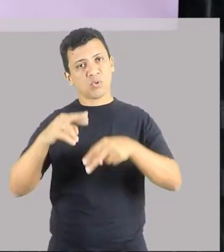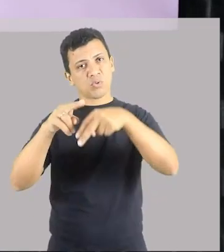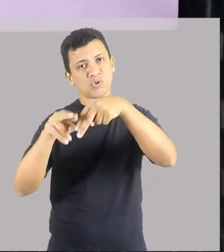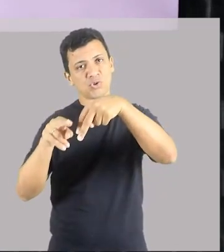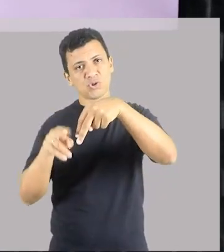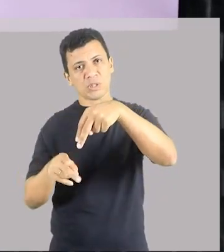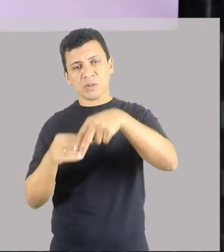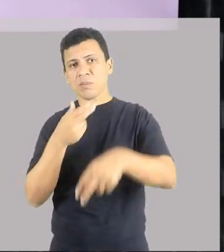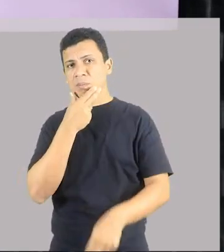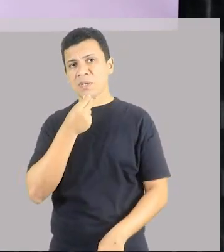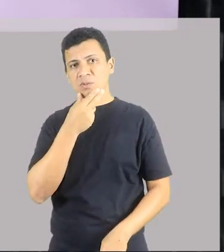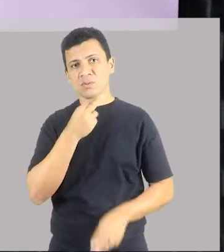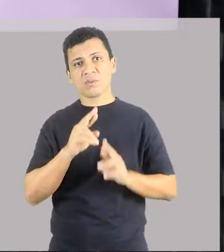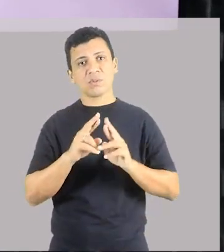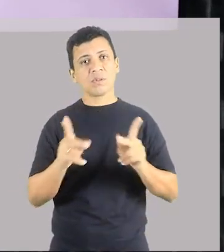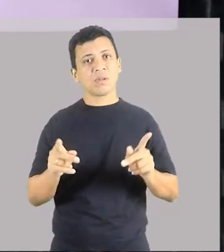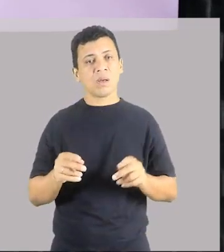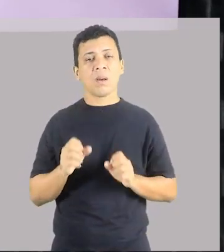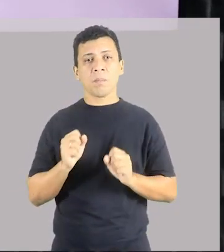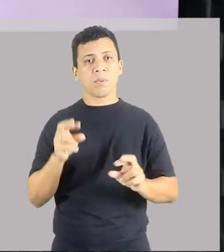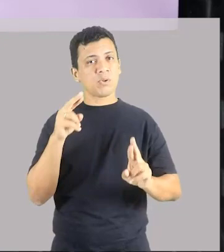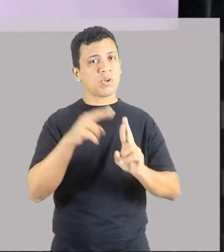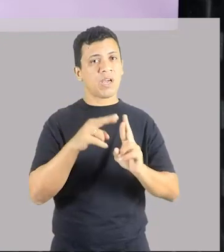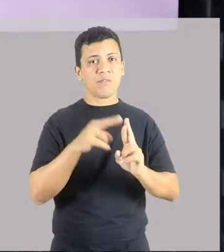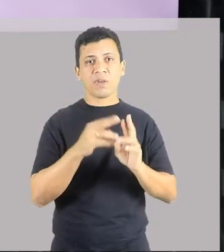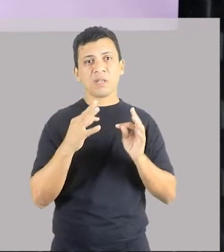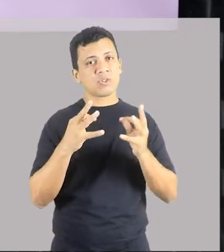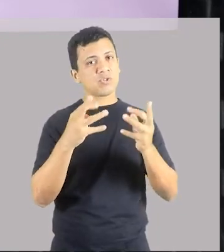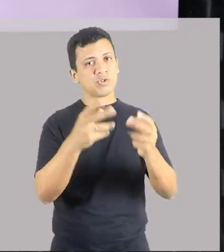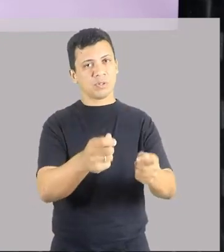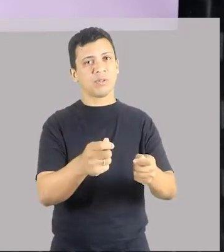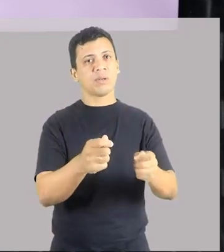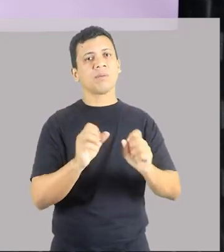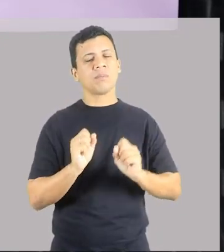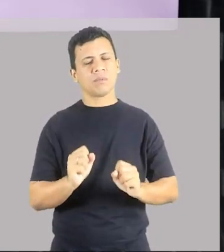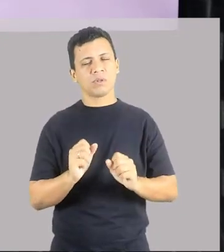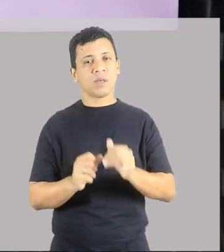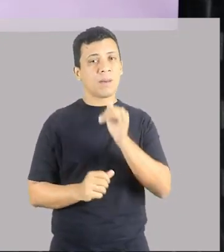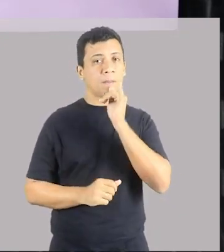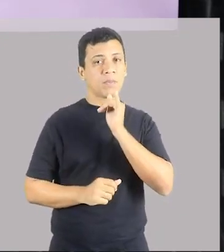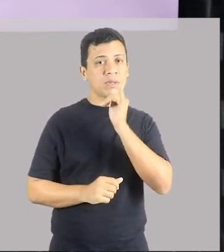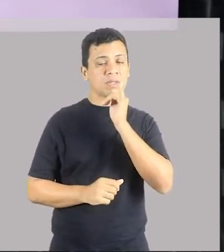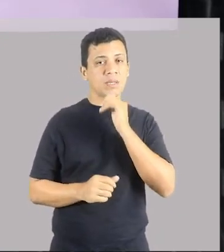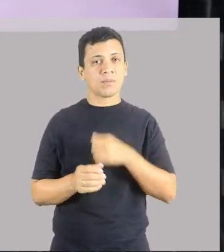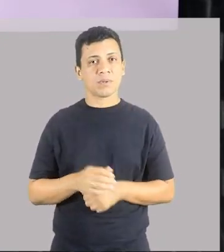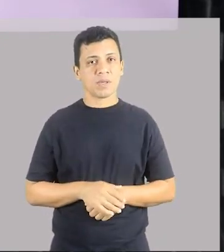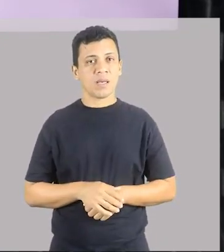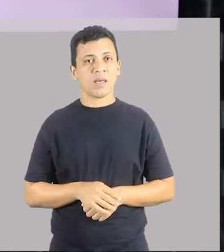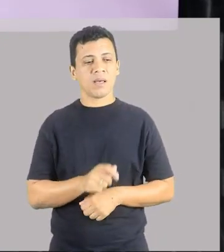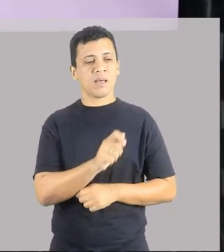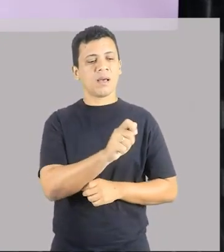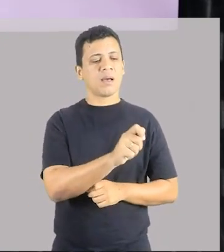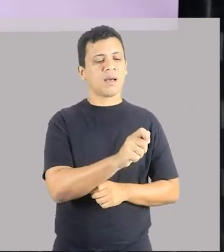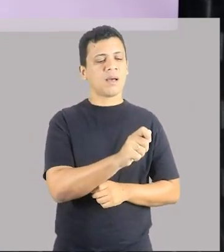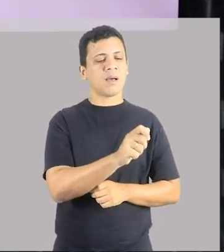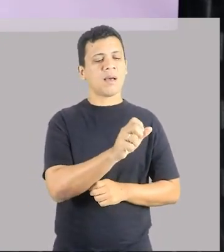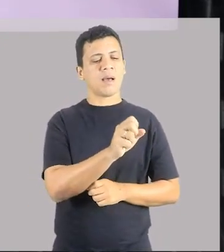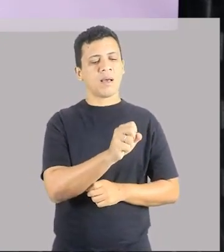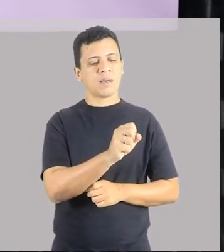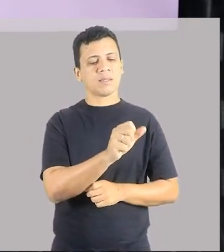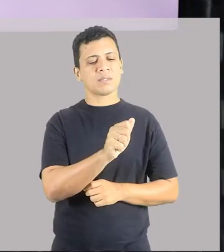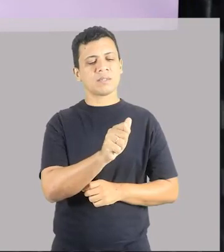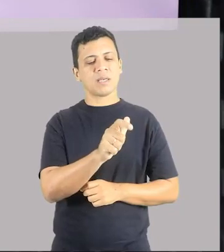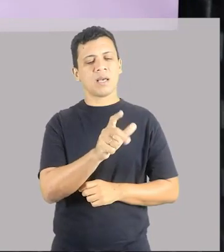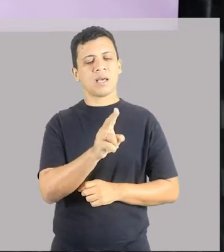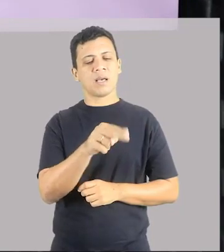nós podemos usar o masculino como referência genérica Por exemplo quando você diz assim as alunas desta turma